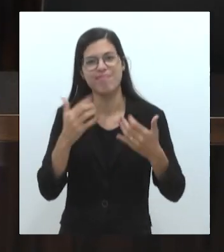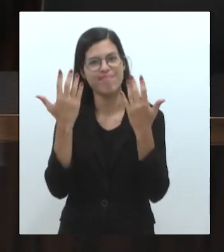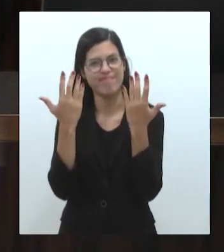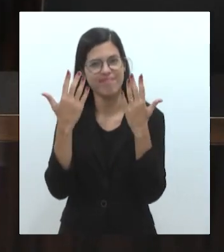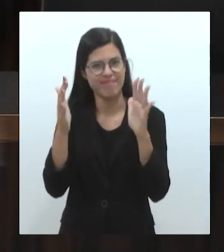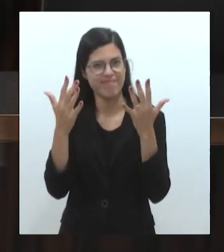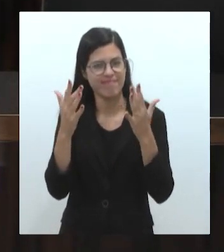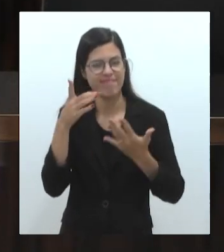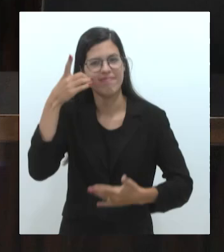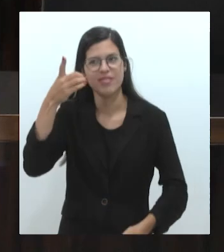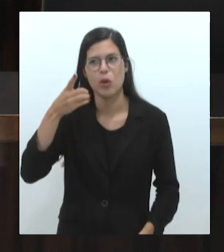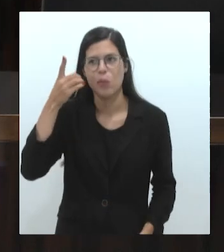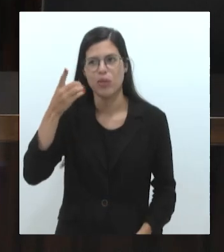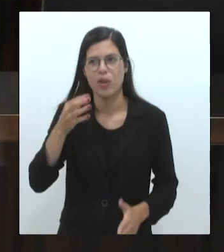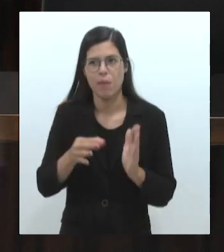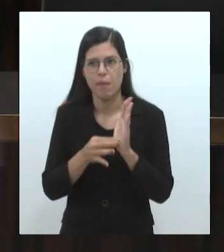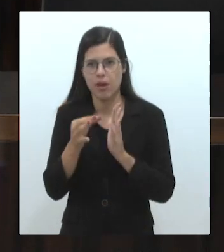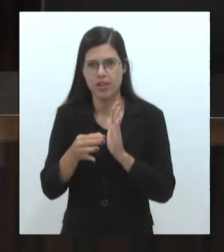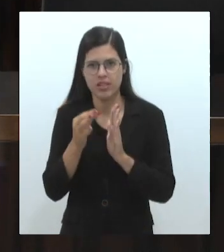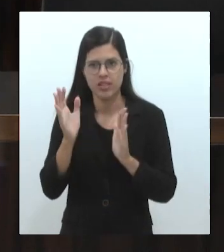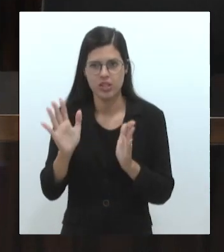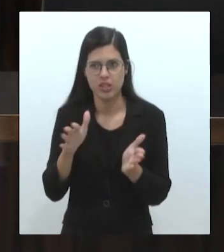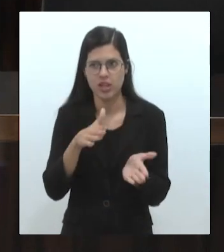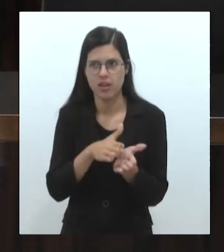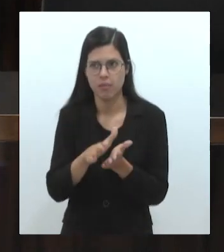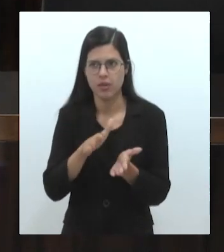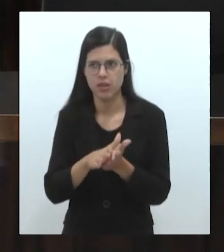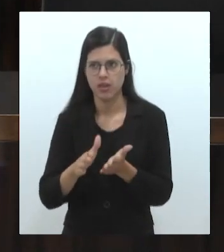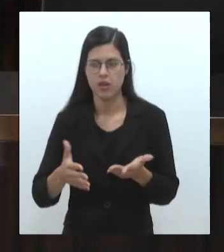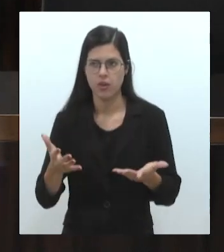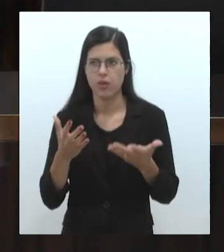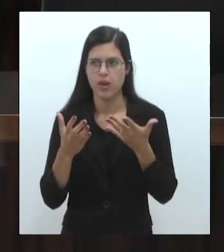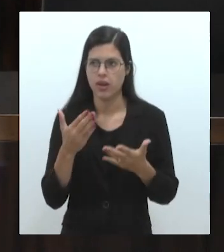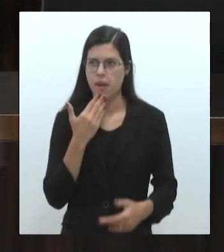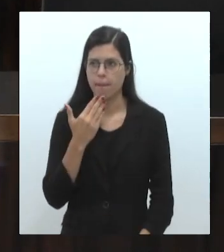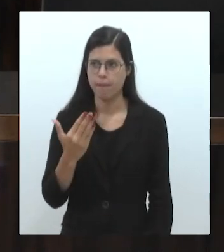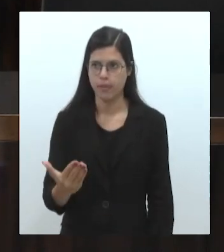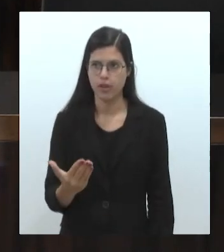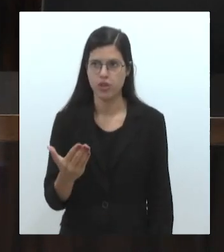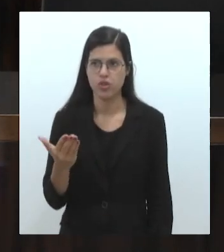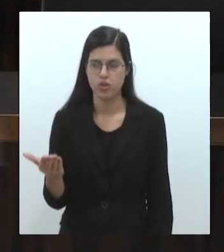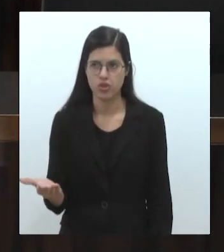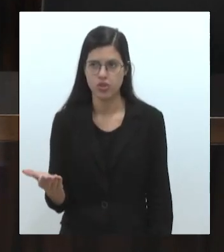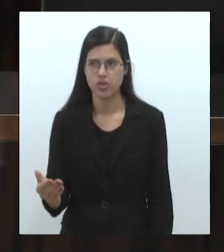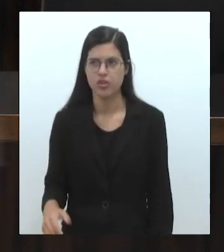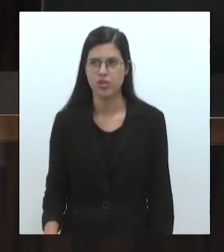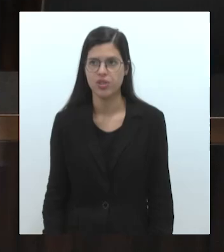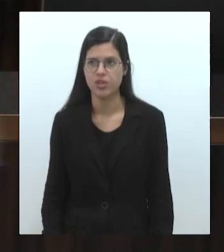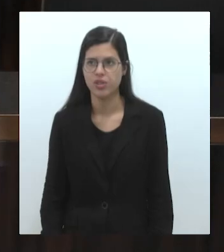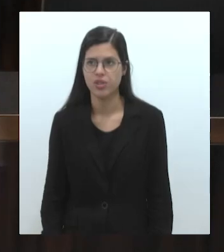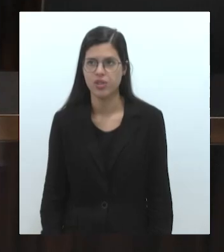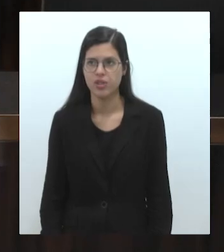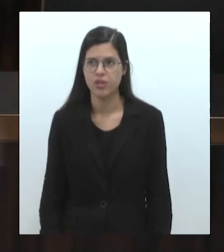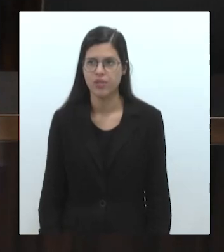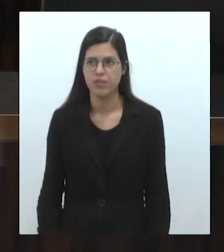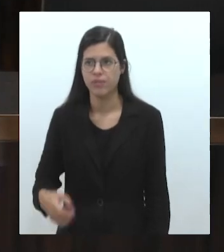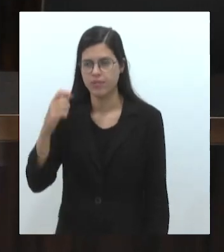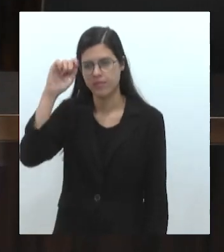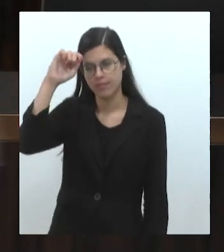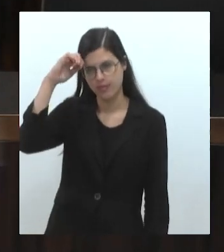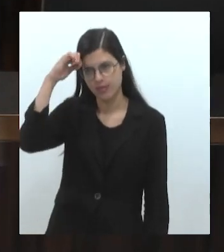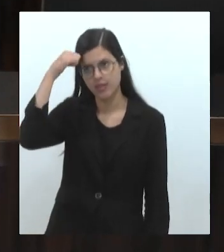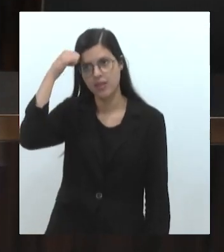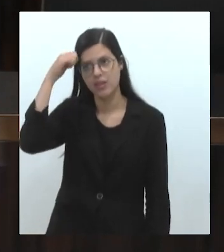deputada, o parecer já foi emitido. Eu queria até pedir a Vossa Excelência, negra, enquanto negra como